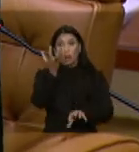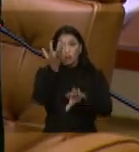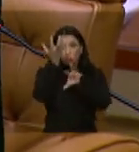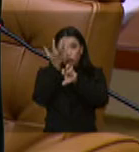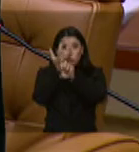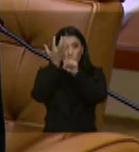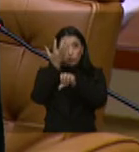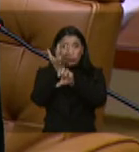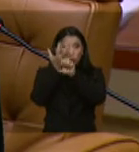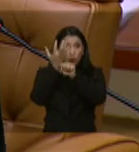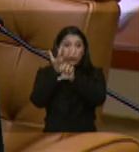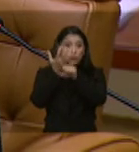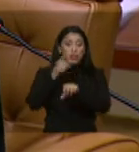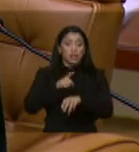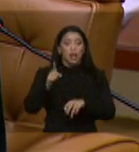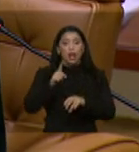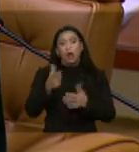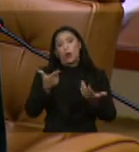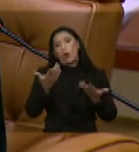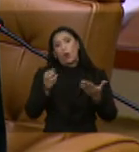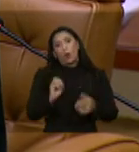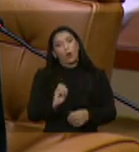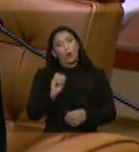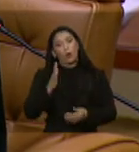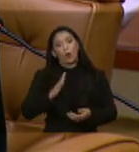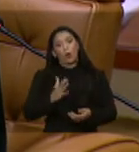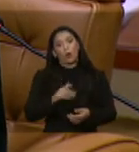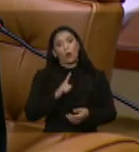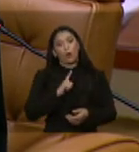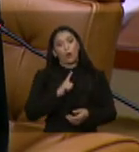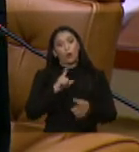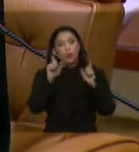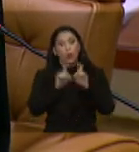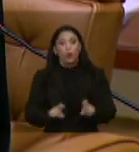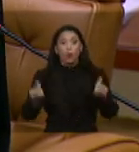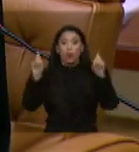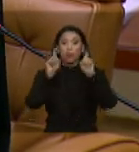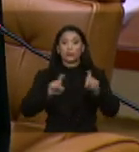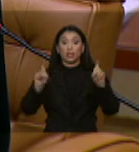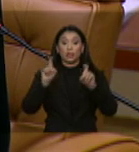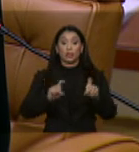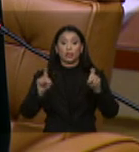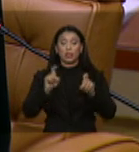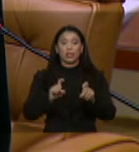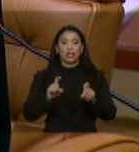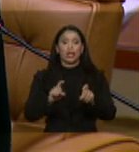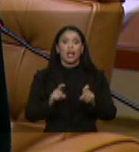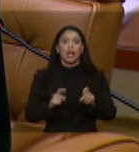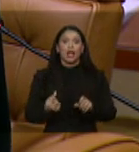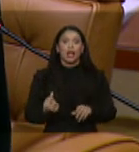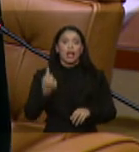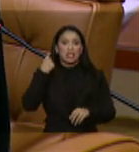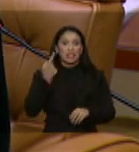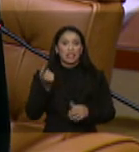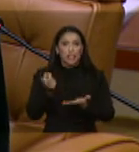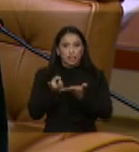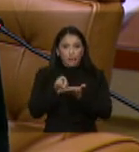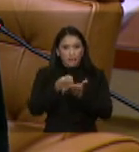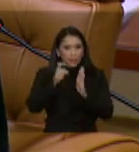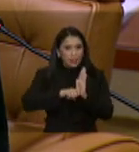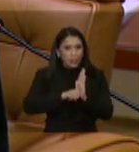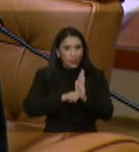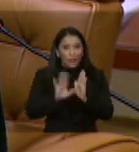em computadores em Paraíso não mais paraísos fiscais é paraísos é de